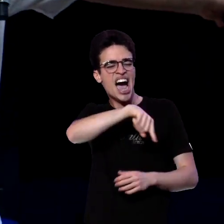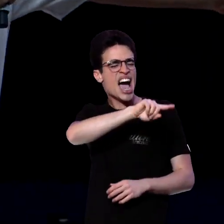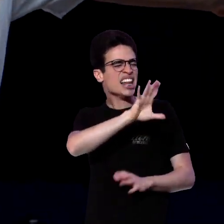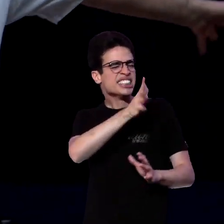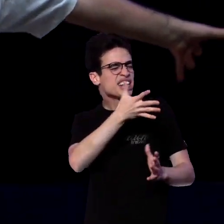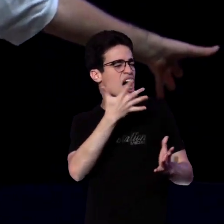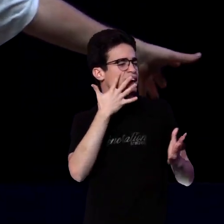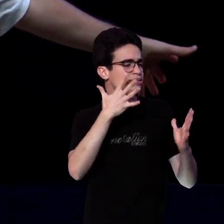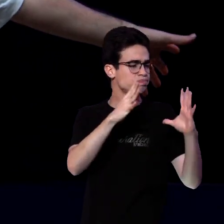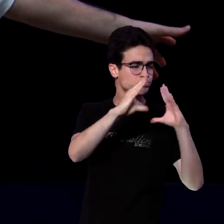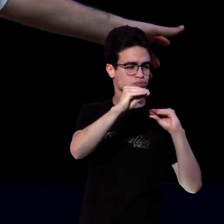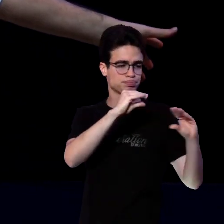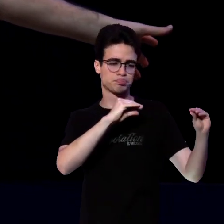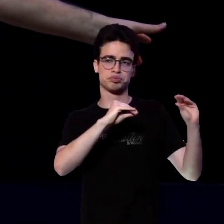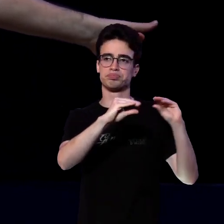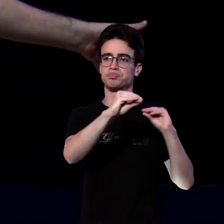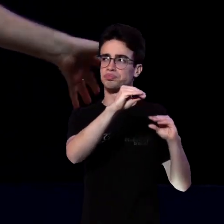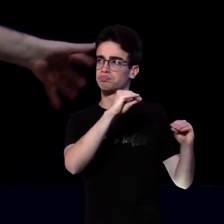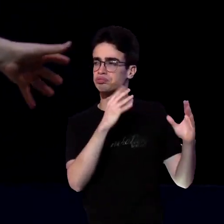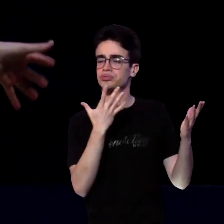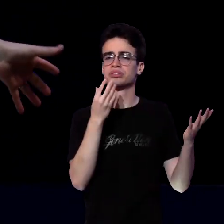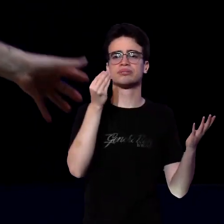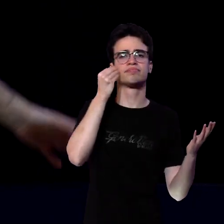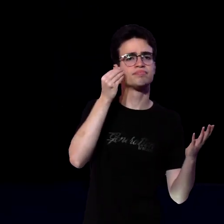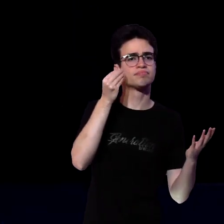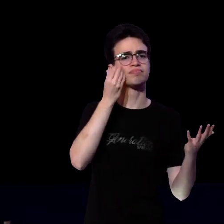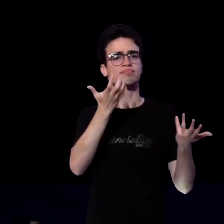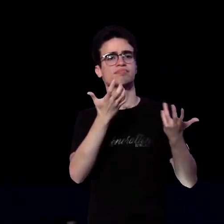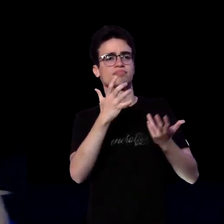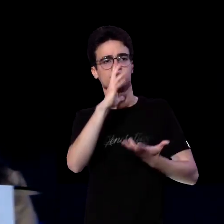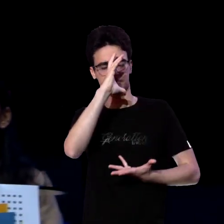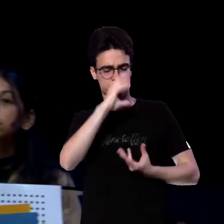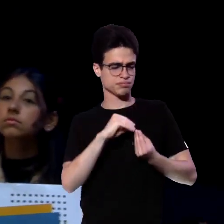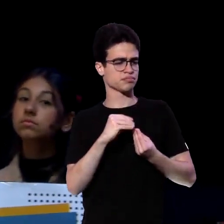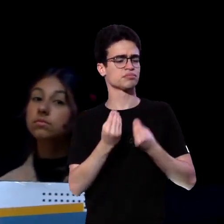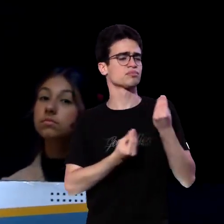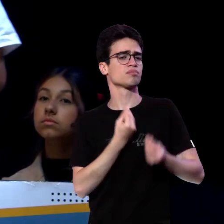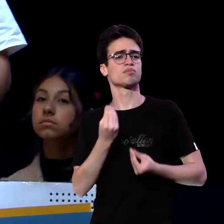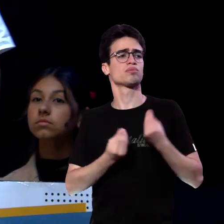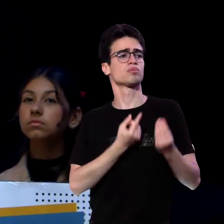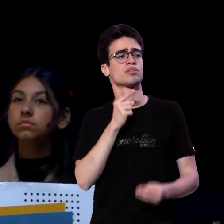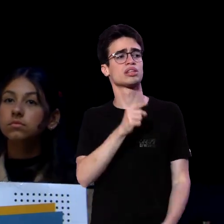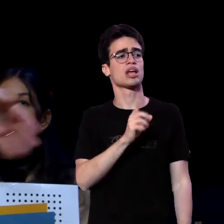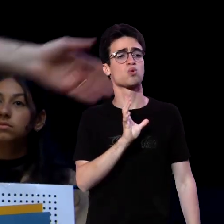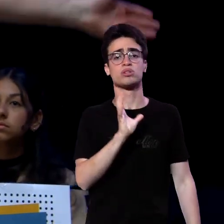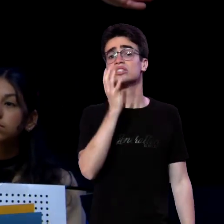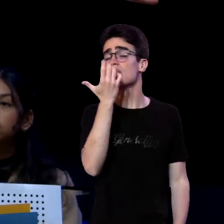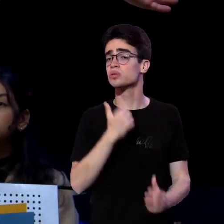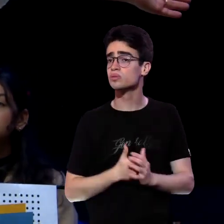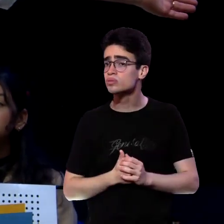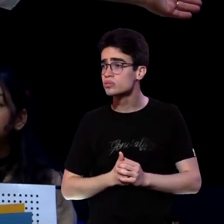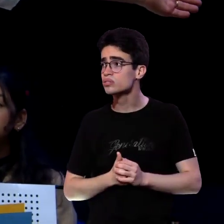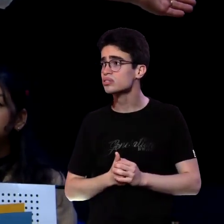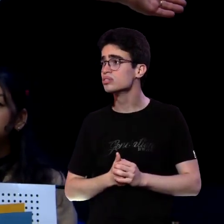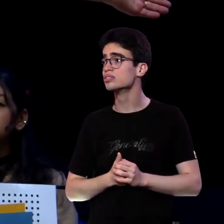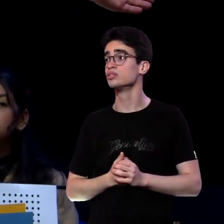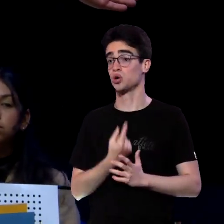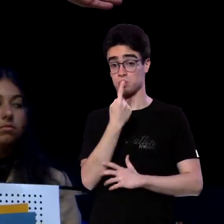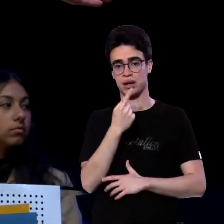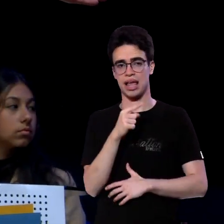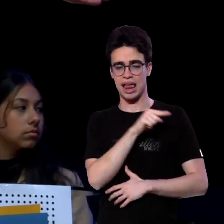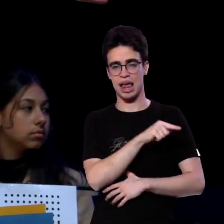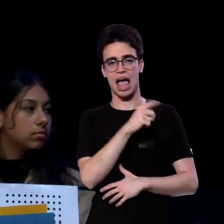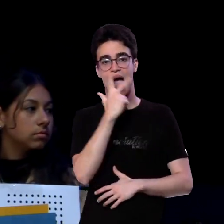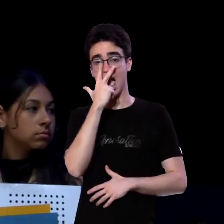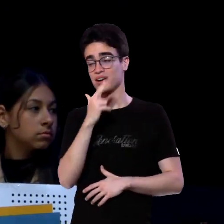conversando com Jó e tentando entender o que estava acontecendo na vida dele. Uma achou que ele entregou